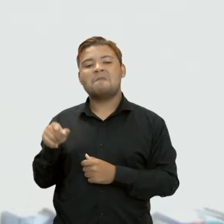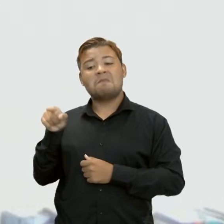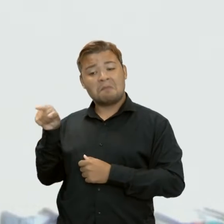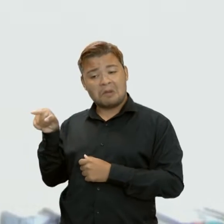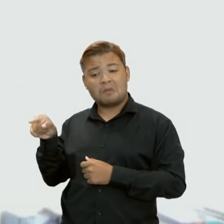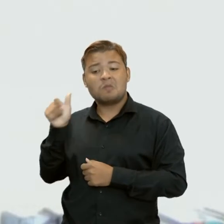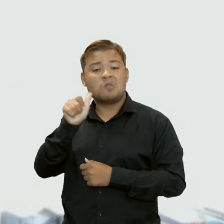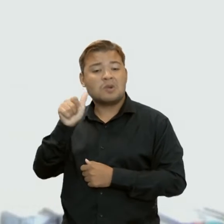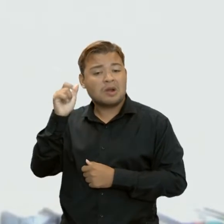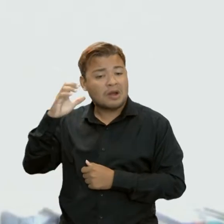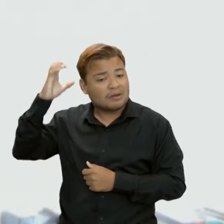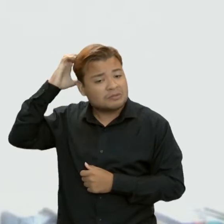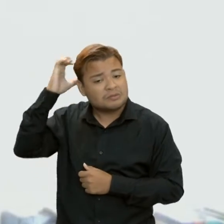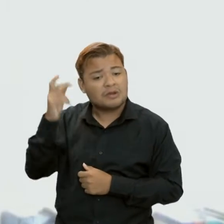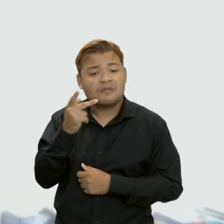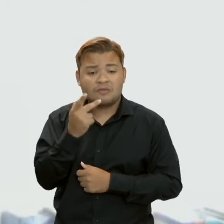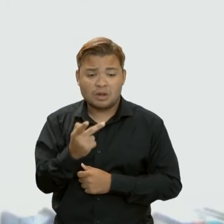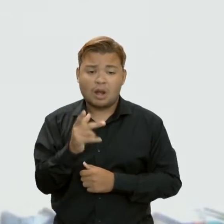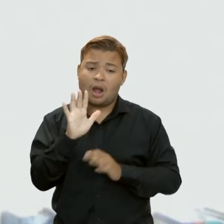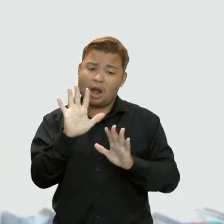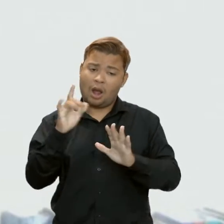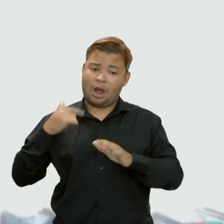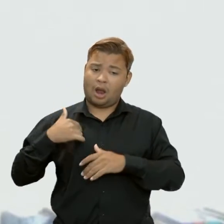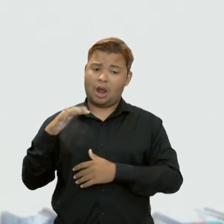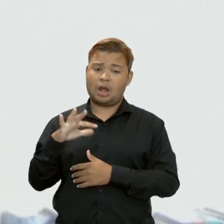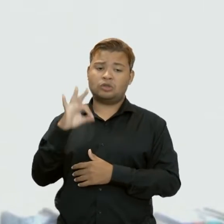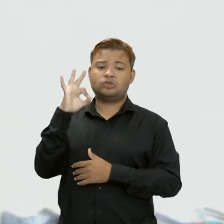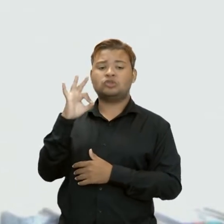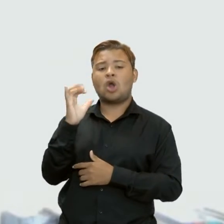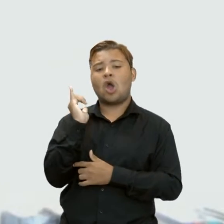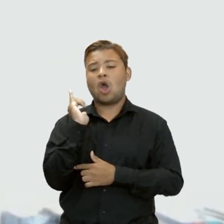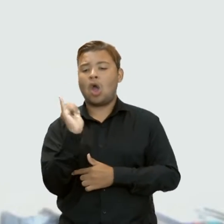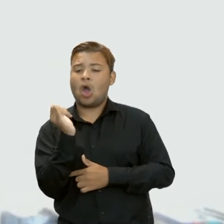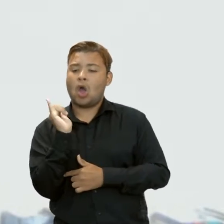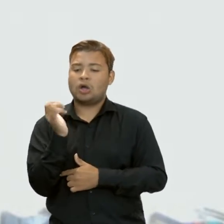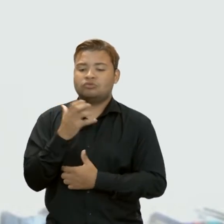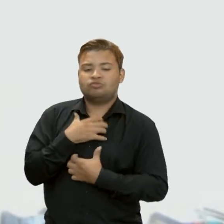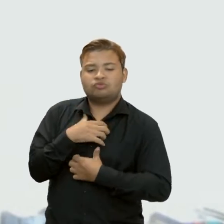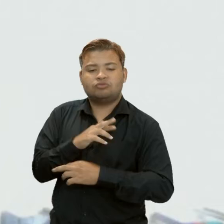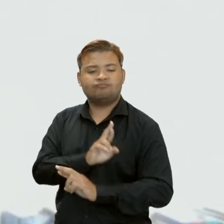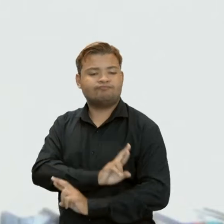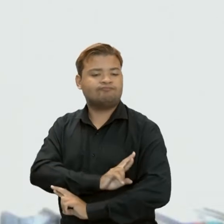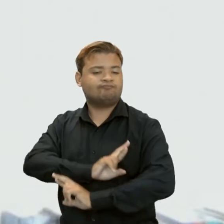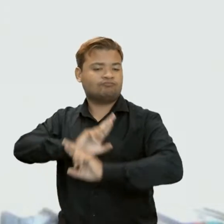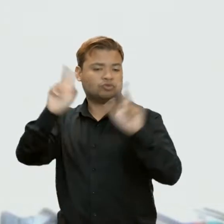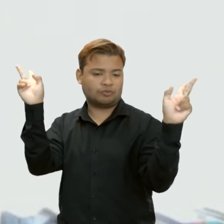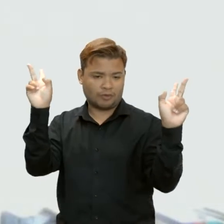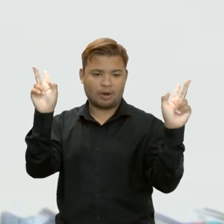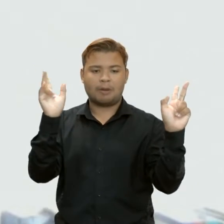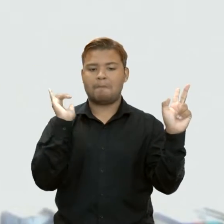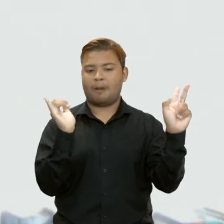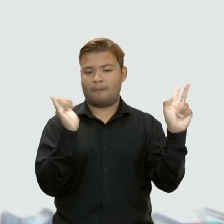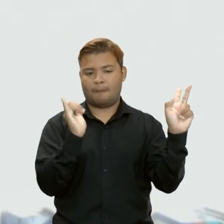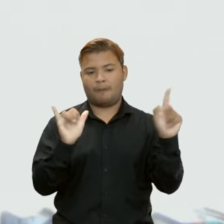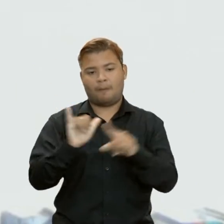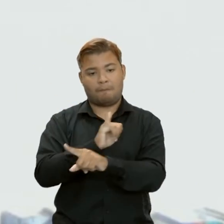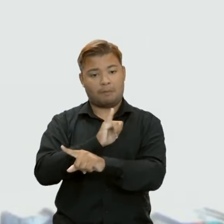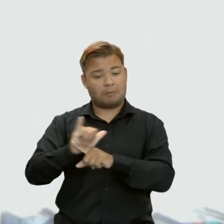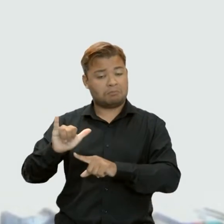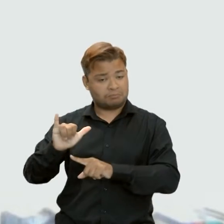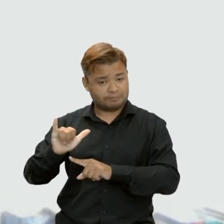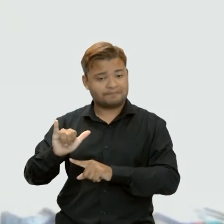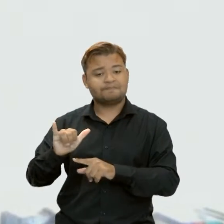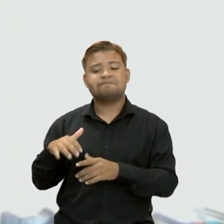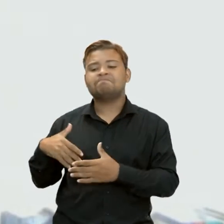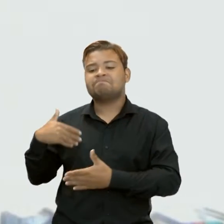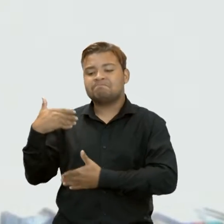assim, olha, mas eu escolho contar de um jeito diferente essas histórias. E quando